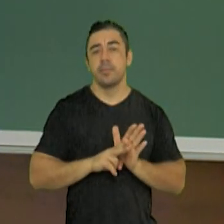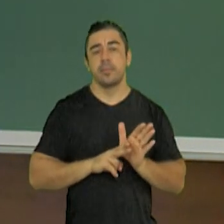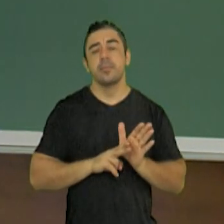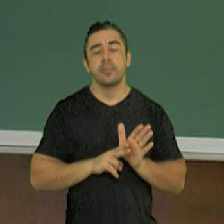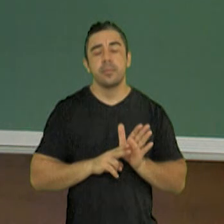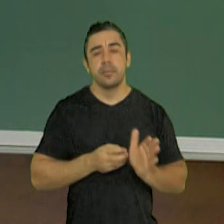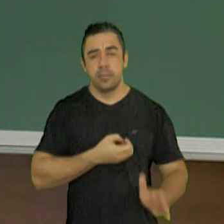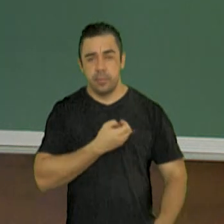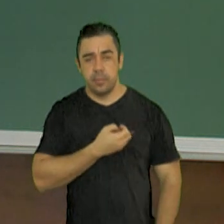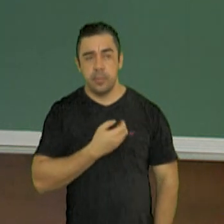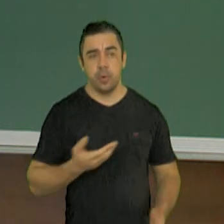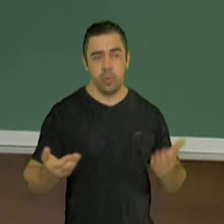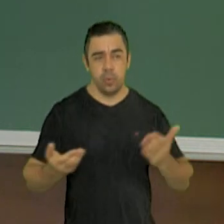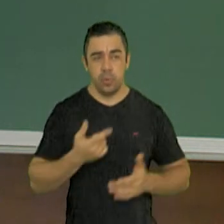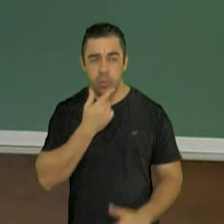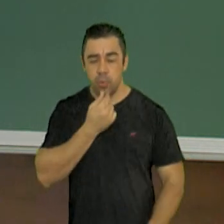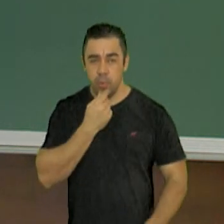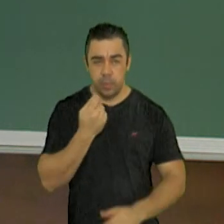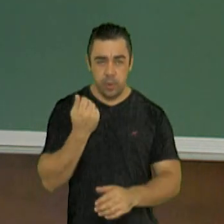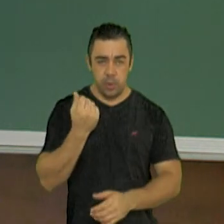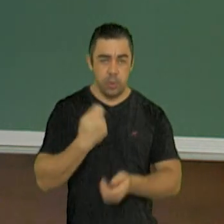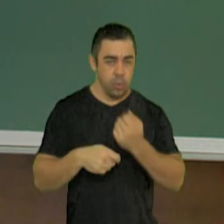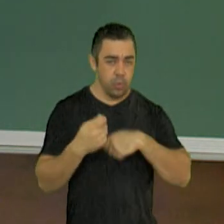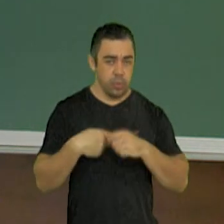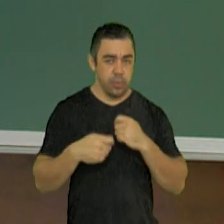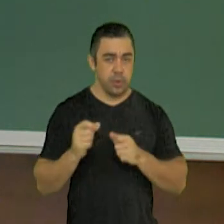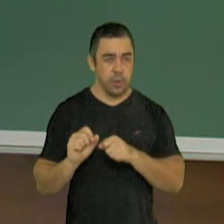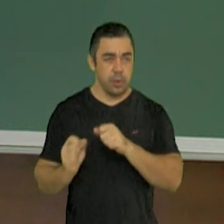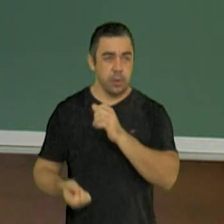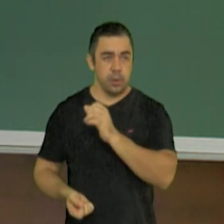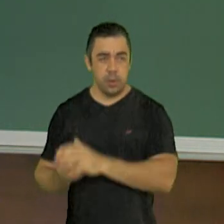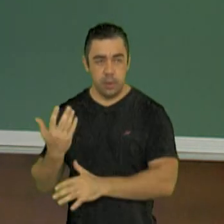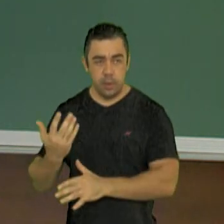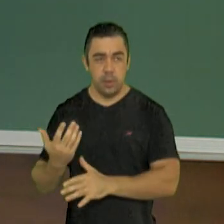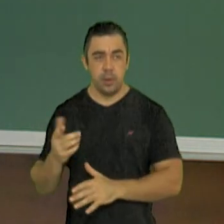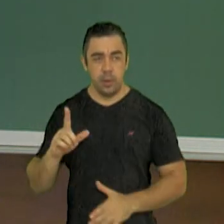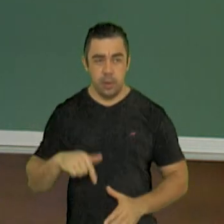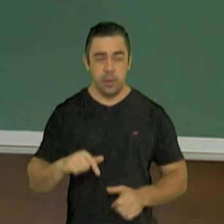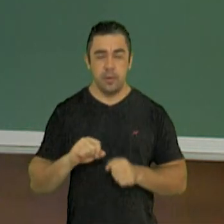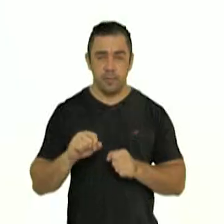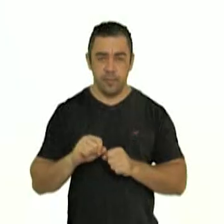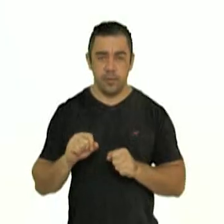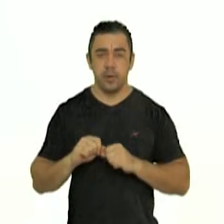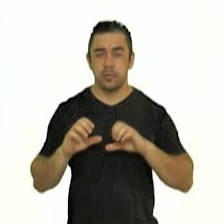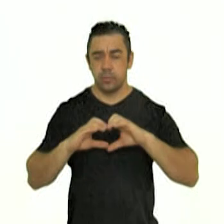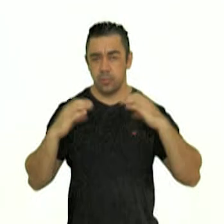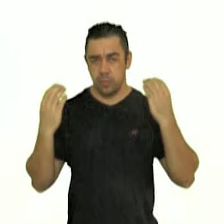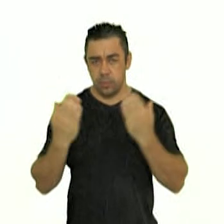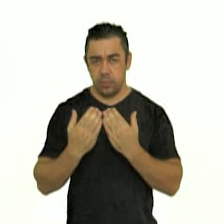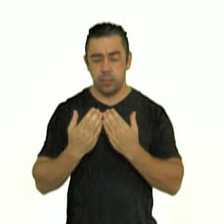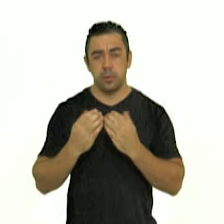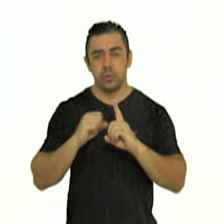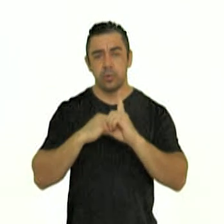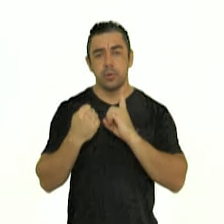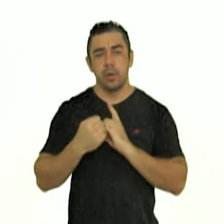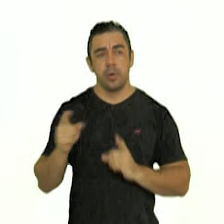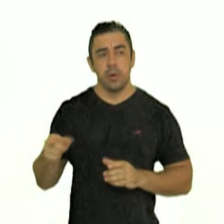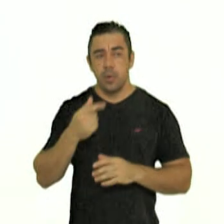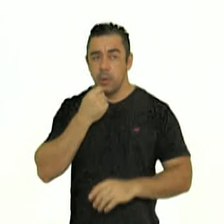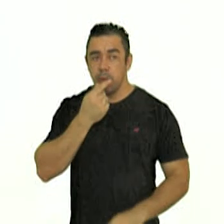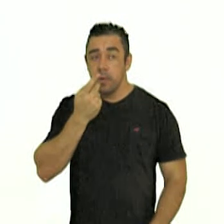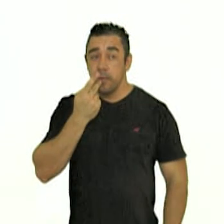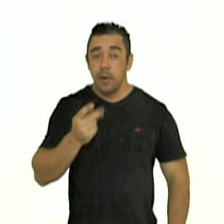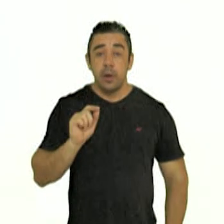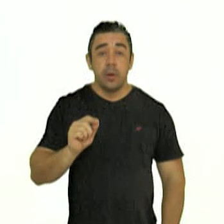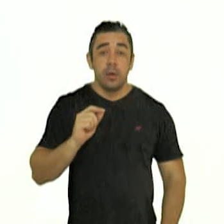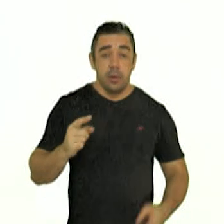hoje um economista alemão, Klaus, que é o criador do Fórum Econômico Mundial, né, que acontece lá na Suíça, em Davos, ele já